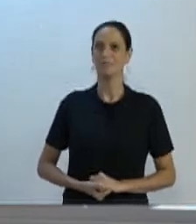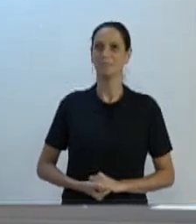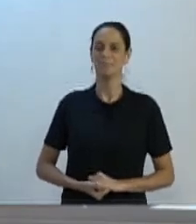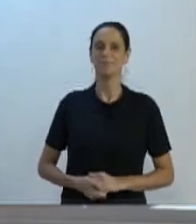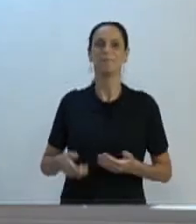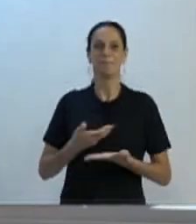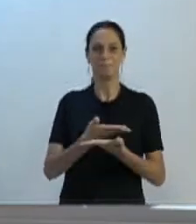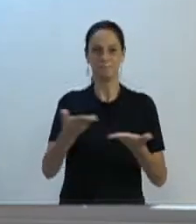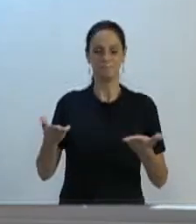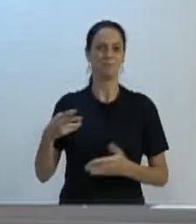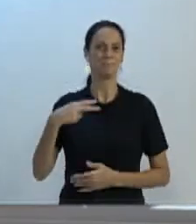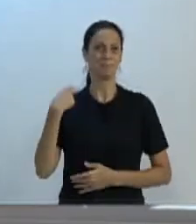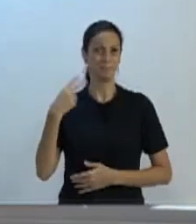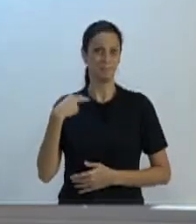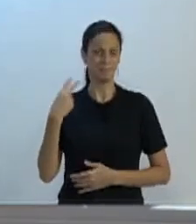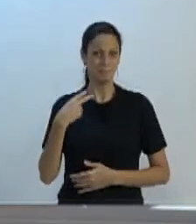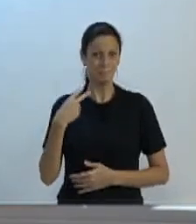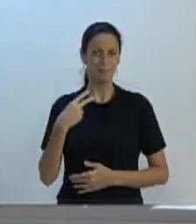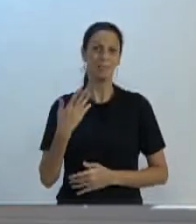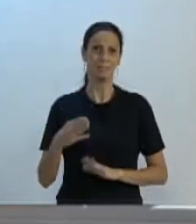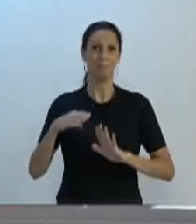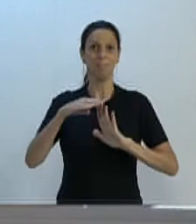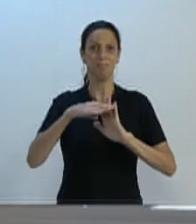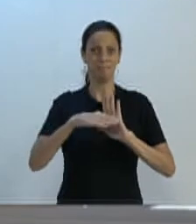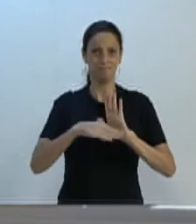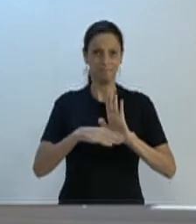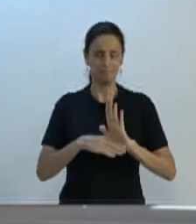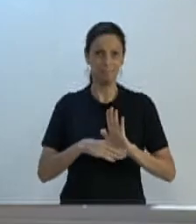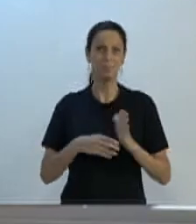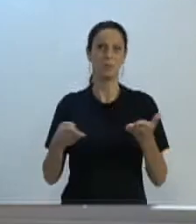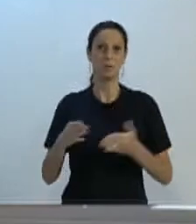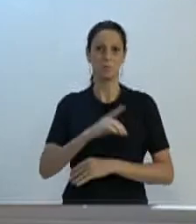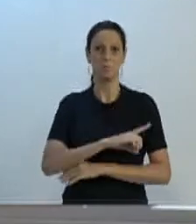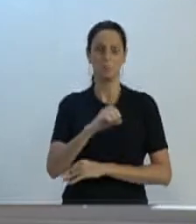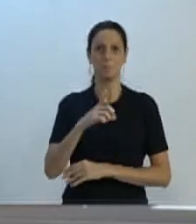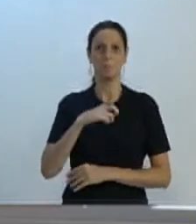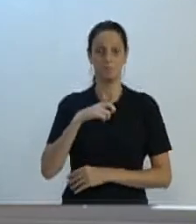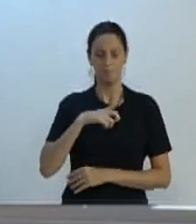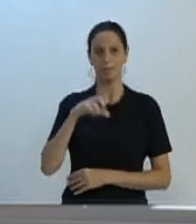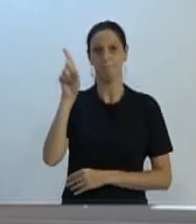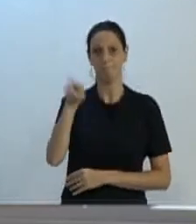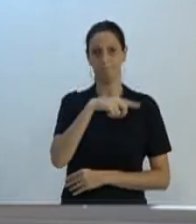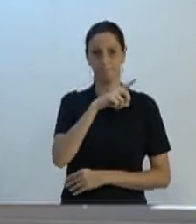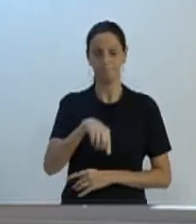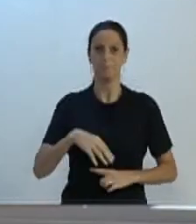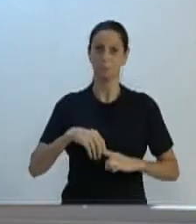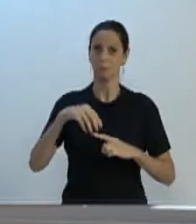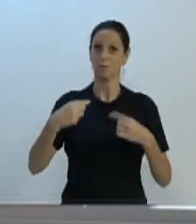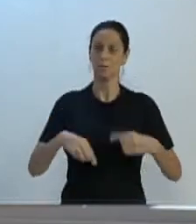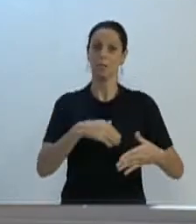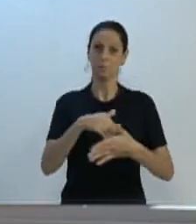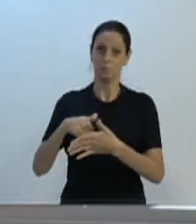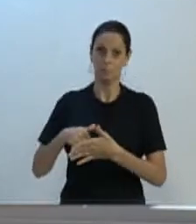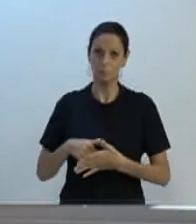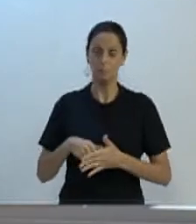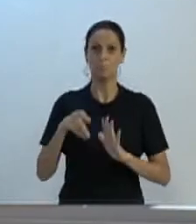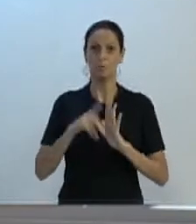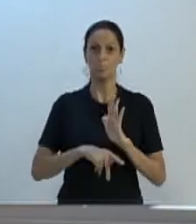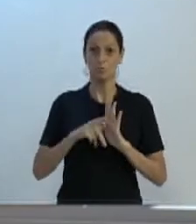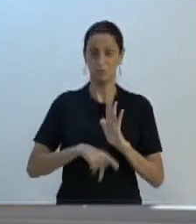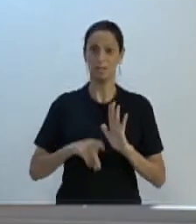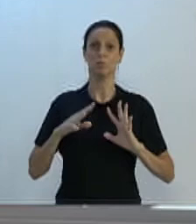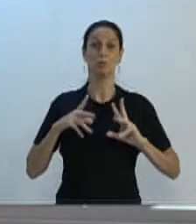Senhores vereadores, então, a matéria da ordem do dia de hoje, nós temos o veto. Em única discussão e votação, o veto total ao projeto de lei